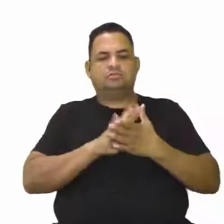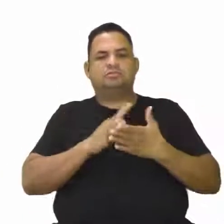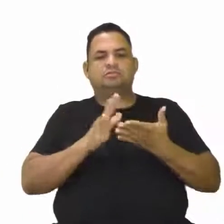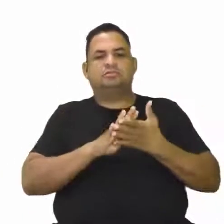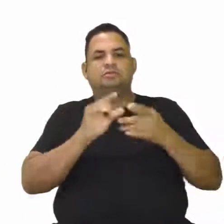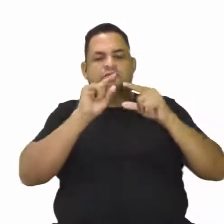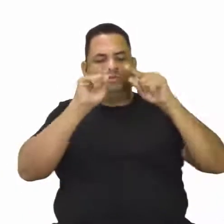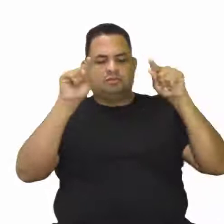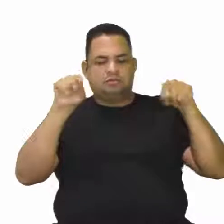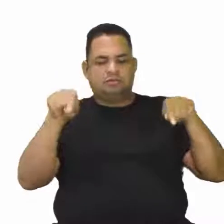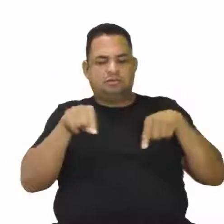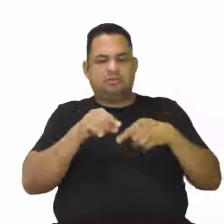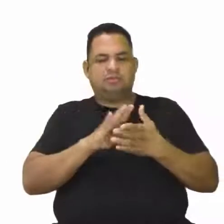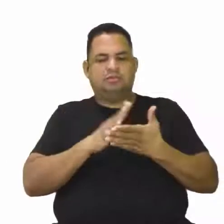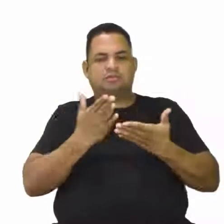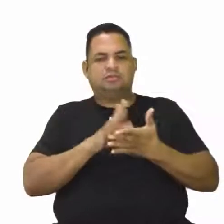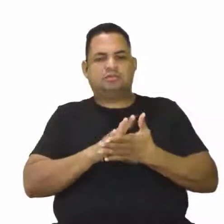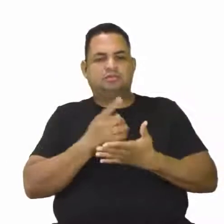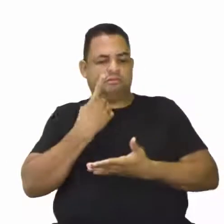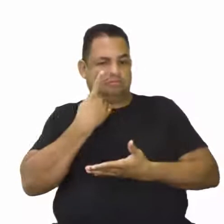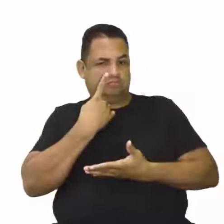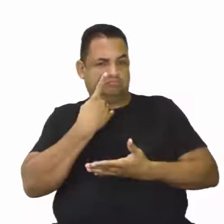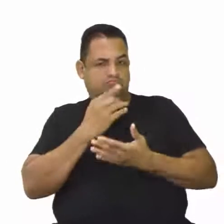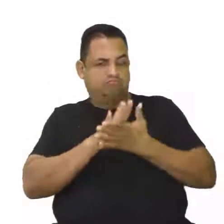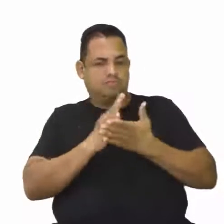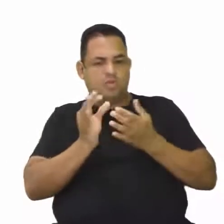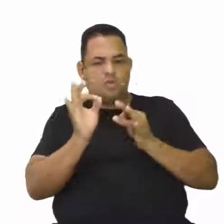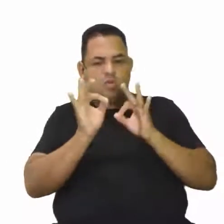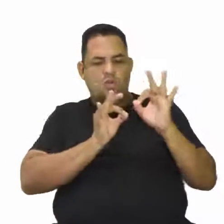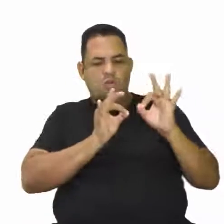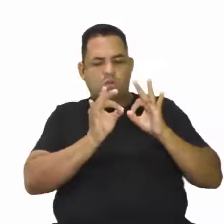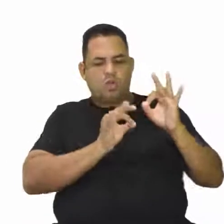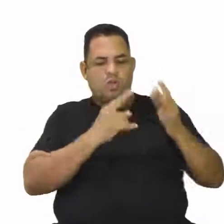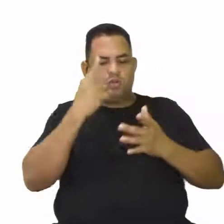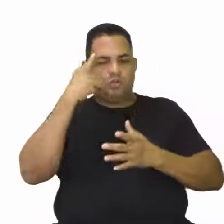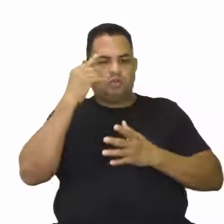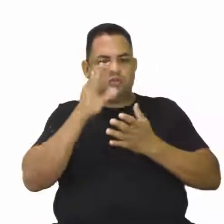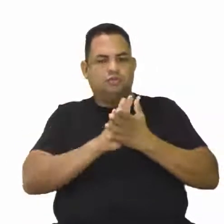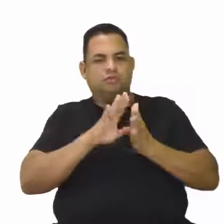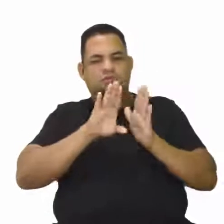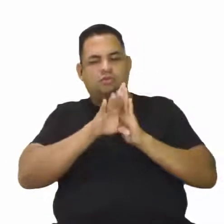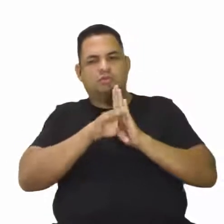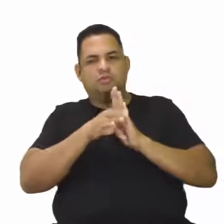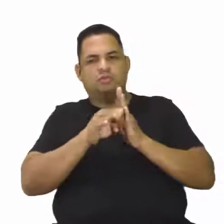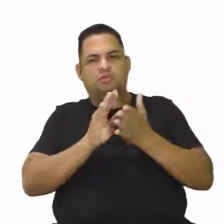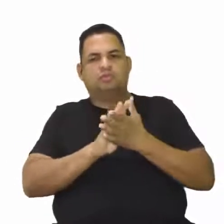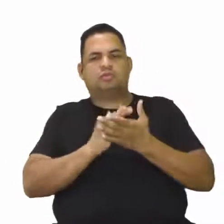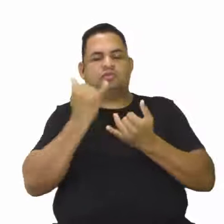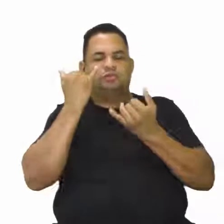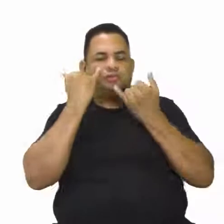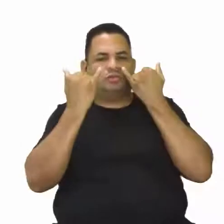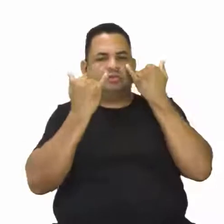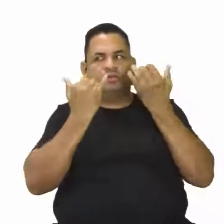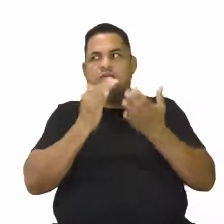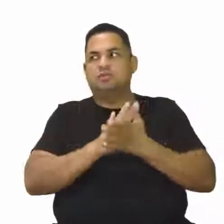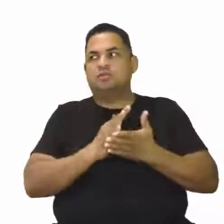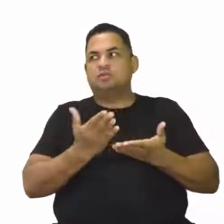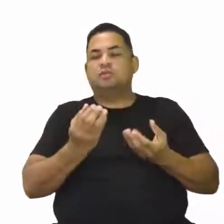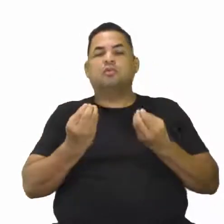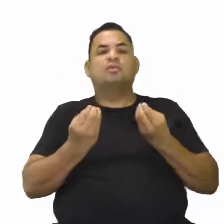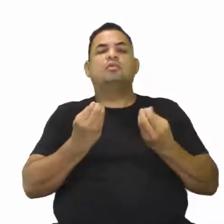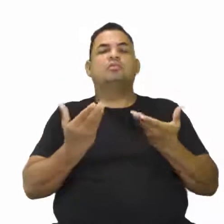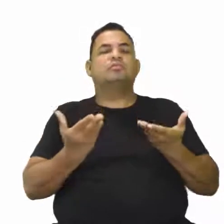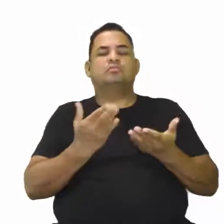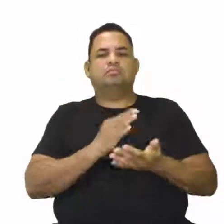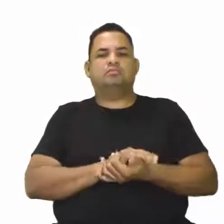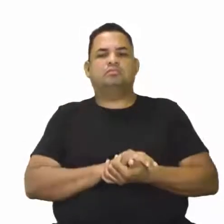que ajuda a gente organizar as ideias, os conceitos e as informações. De que forma?